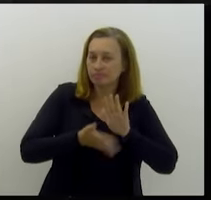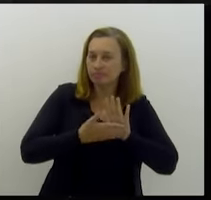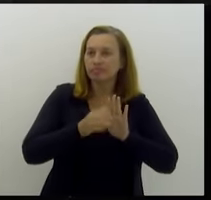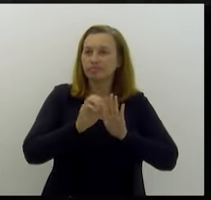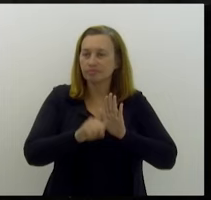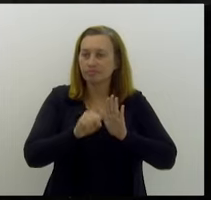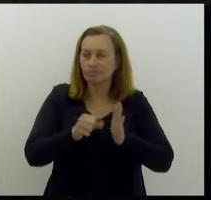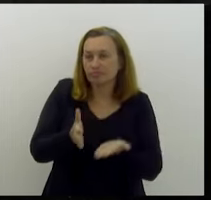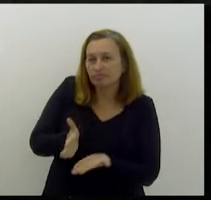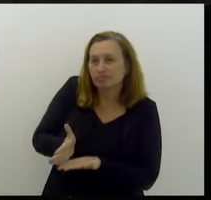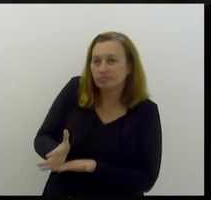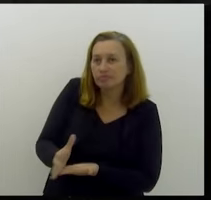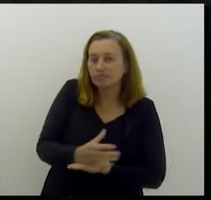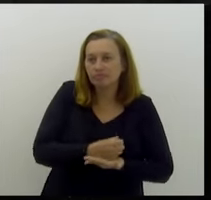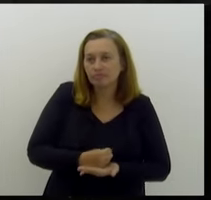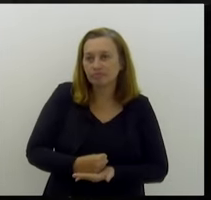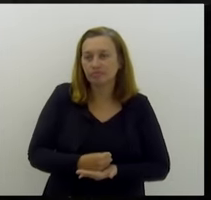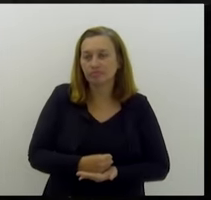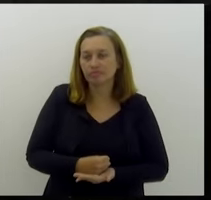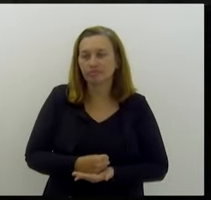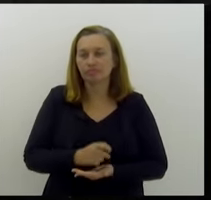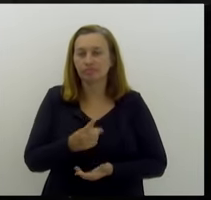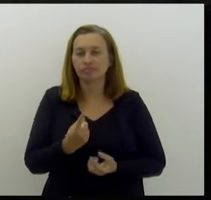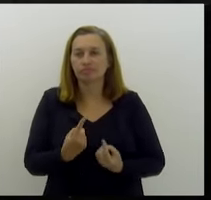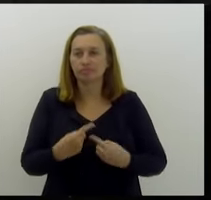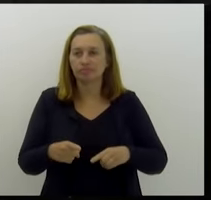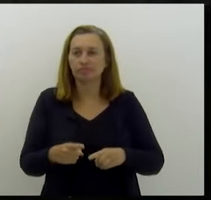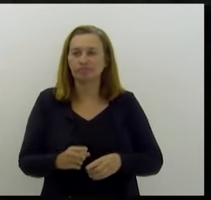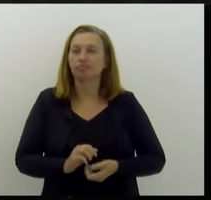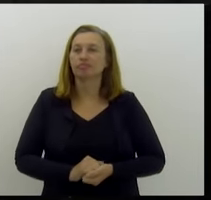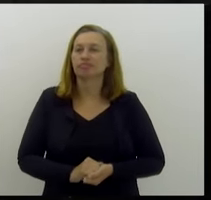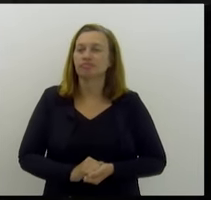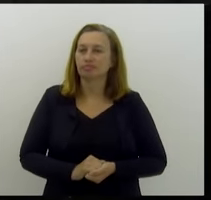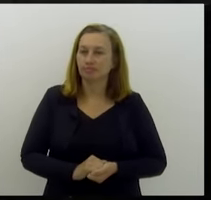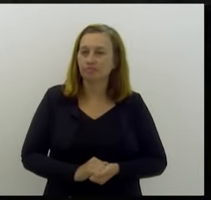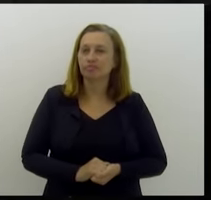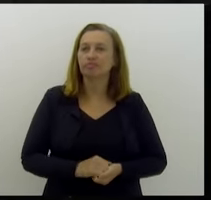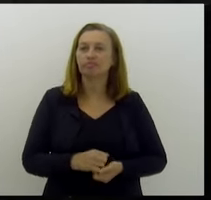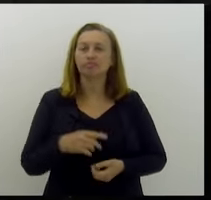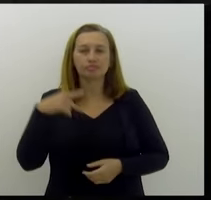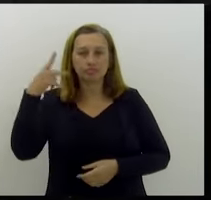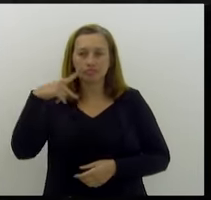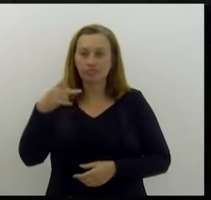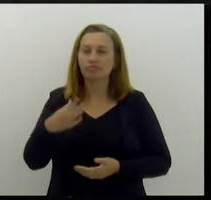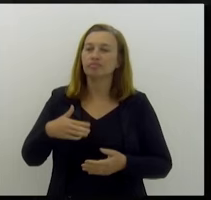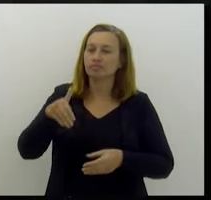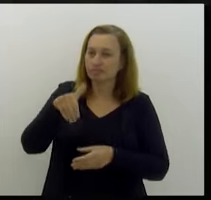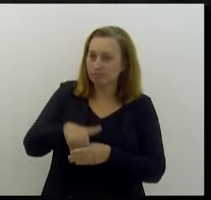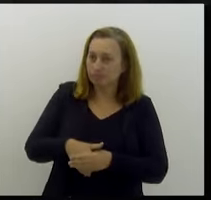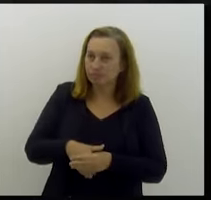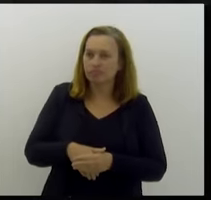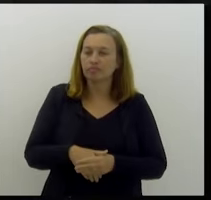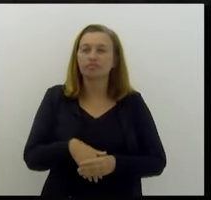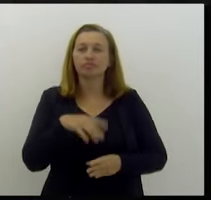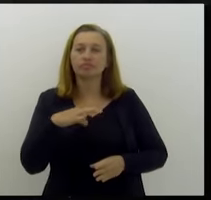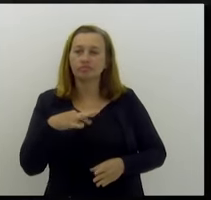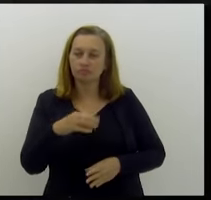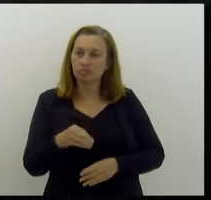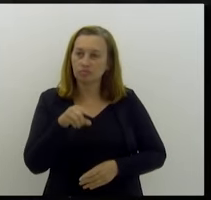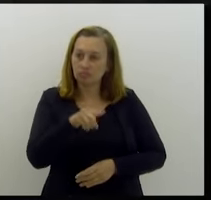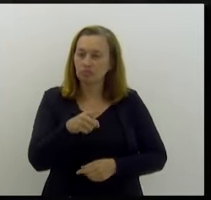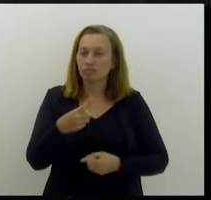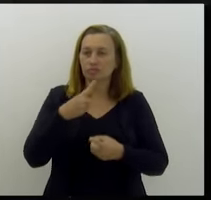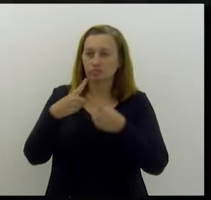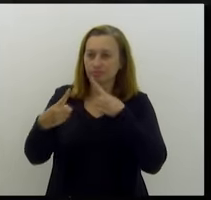arrecadação que não passam pela violação de direitos O parlamento está disposto a votar essas medidas aqui está disposto a